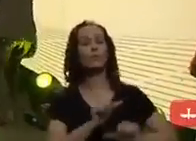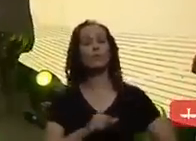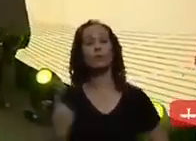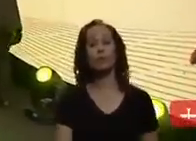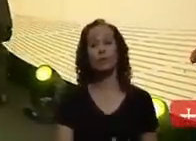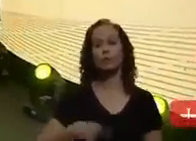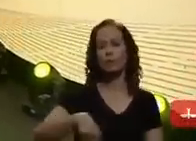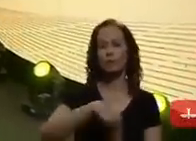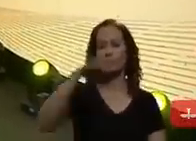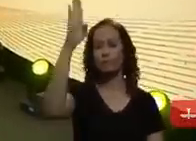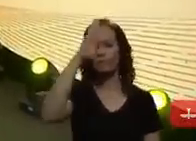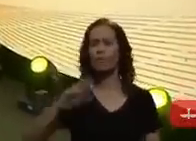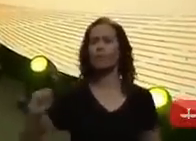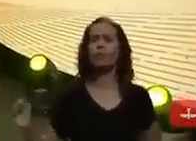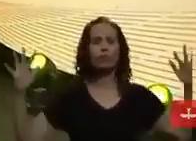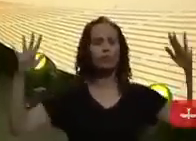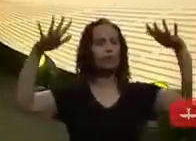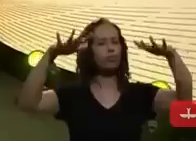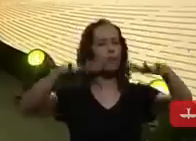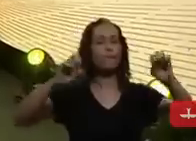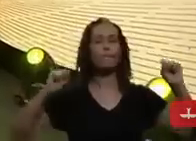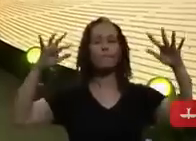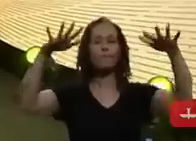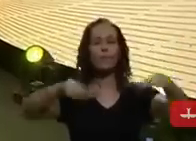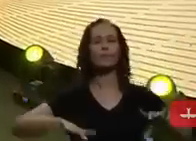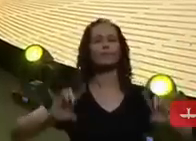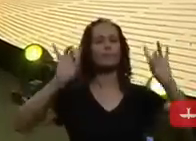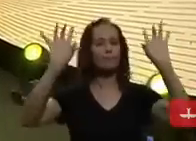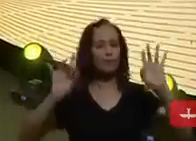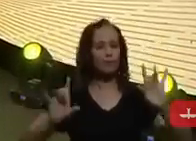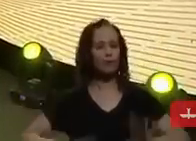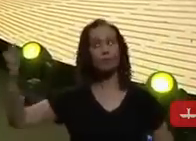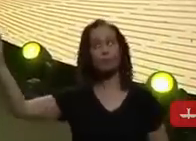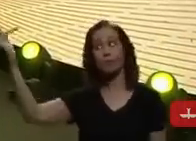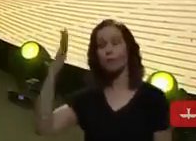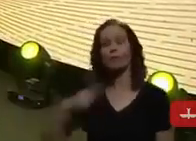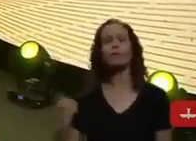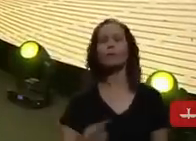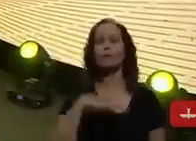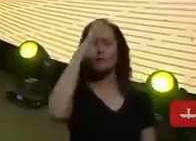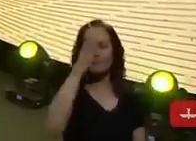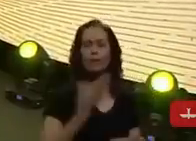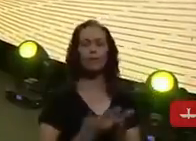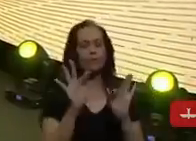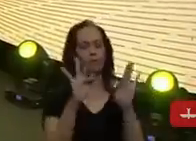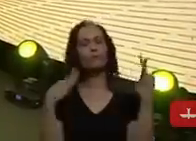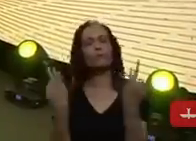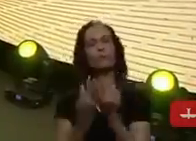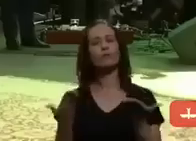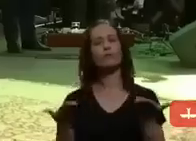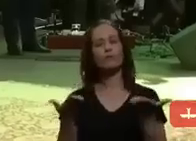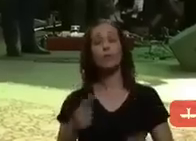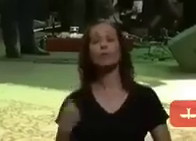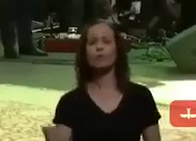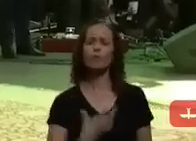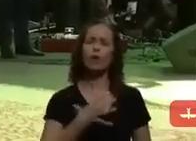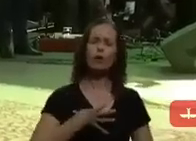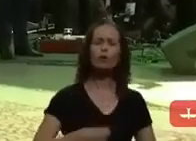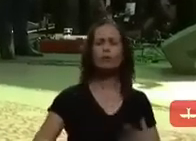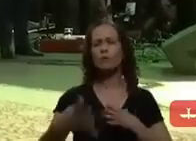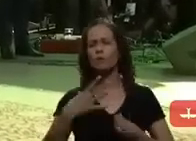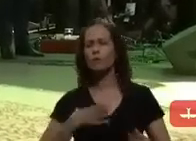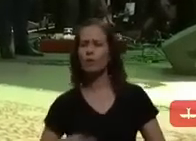nossa nação uma bênção, uma graça. Onde nós cremos na família, onde nós cremos que os nossos filhos não serão